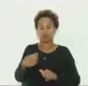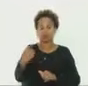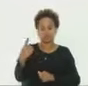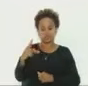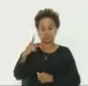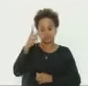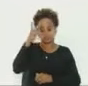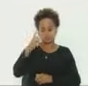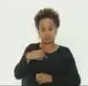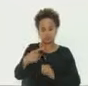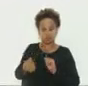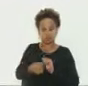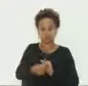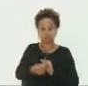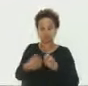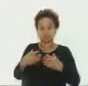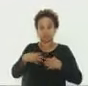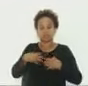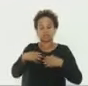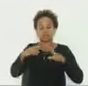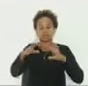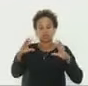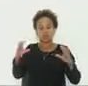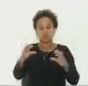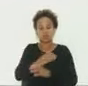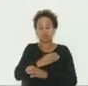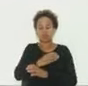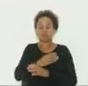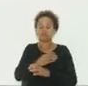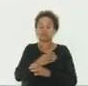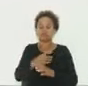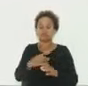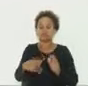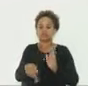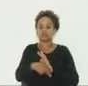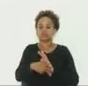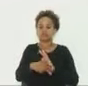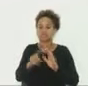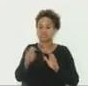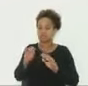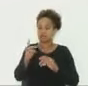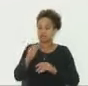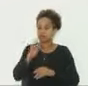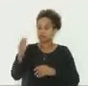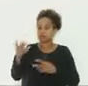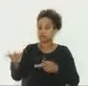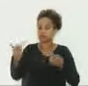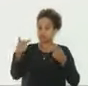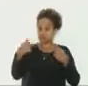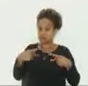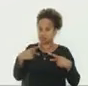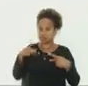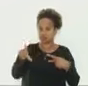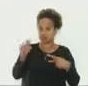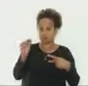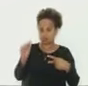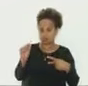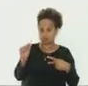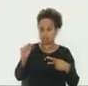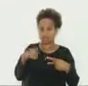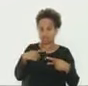Sinta-se completa por ter se habitado. Para quando receber a visita que você escolher, ter tanto